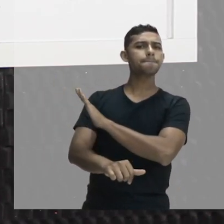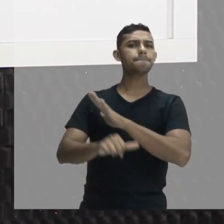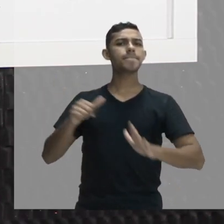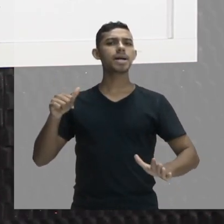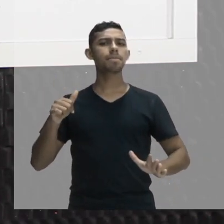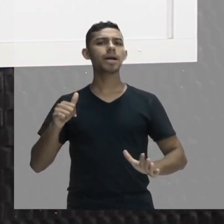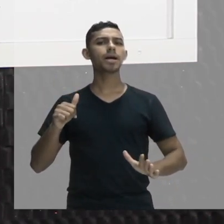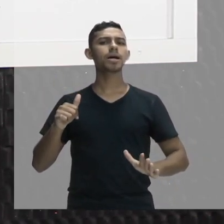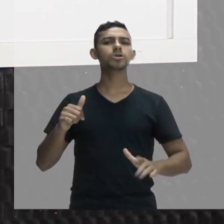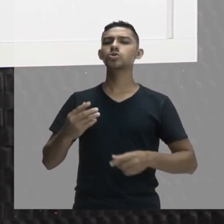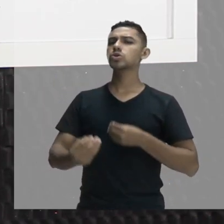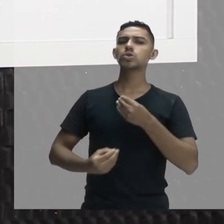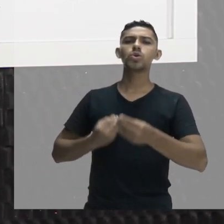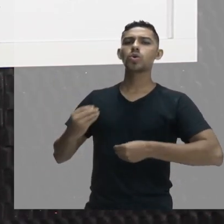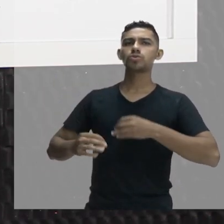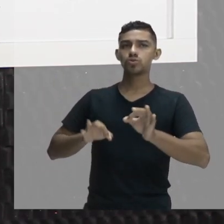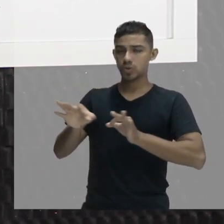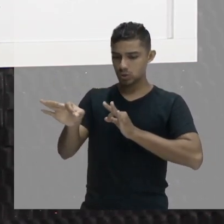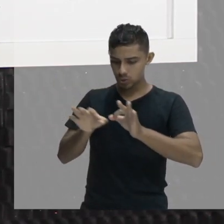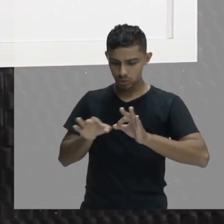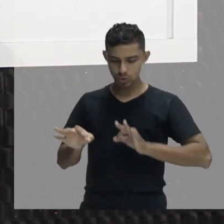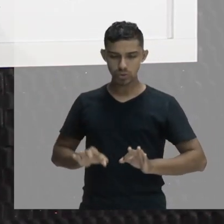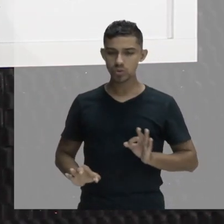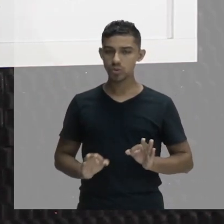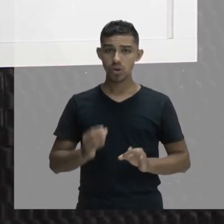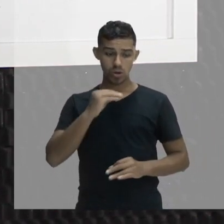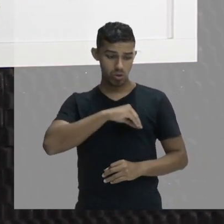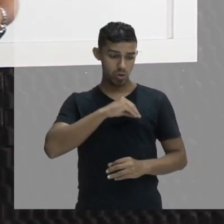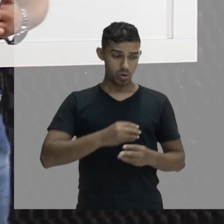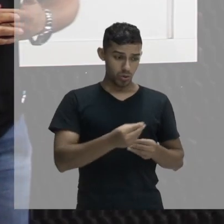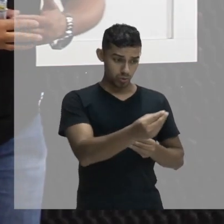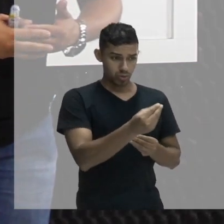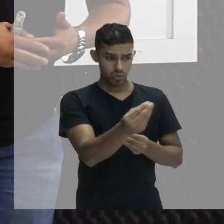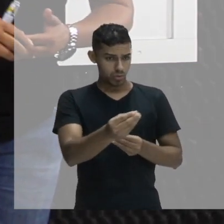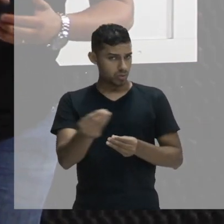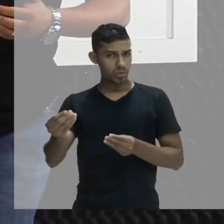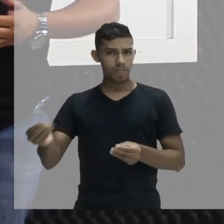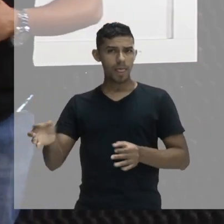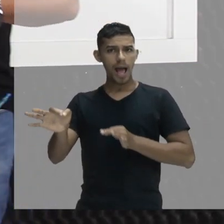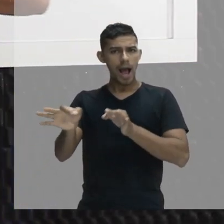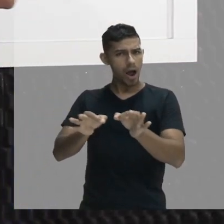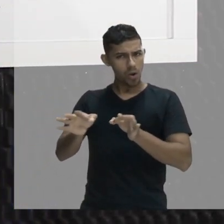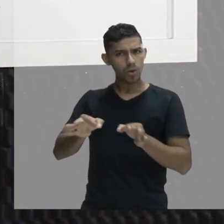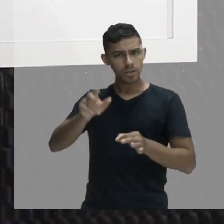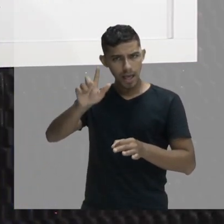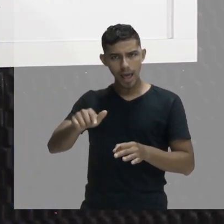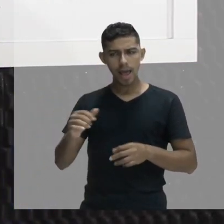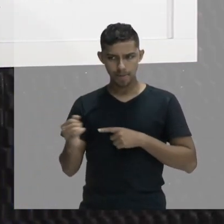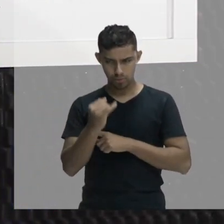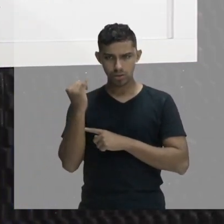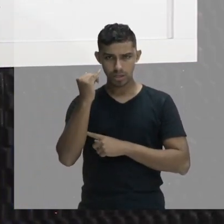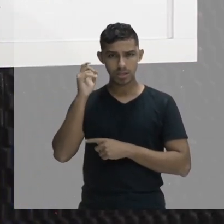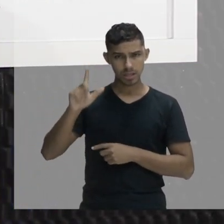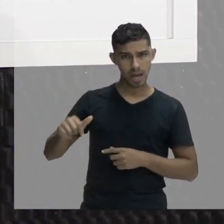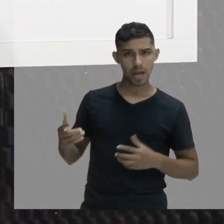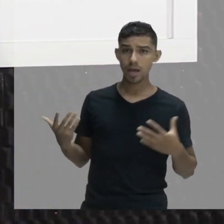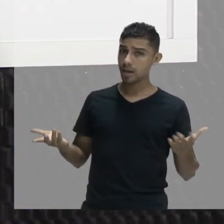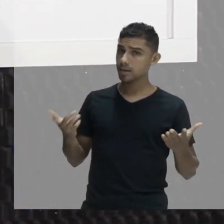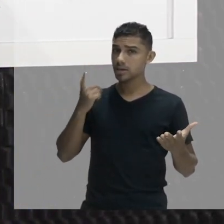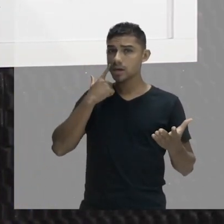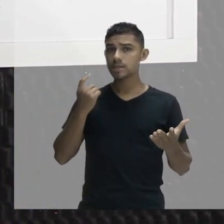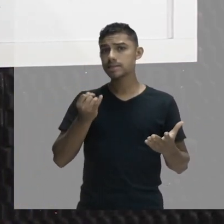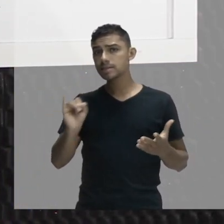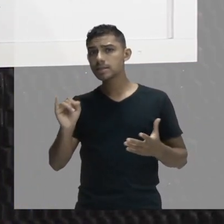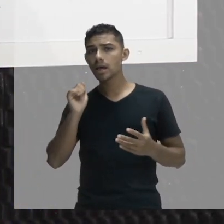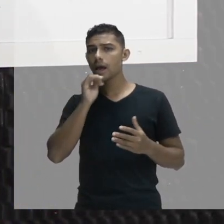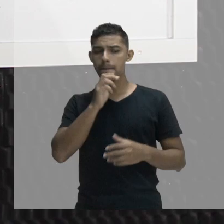você faz, para montar essas comissões, para montar essa comissão, a ordem é importante? Se eu